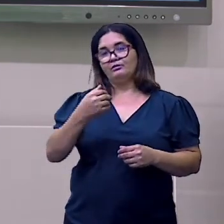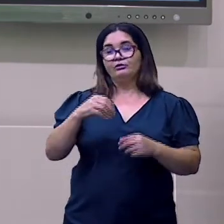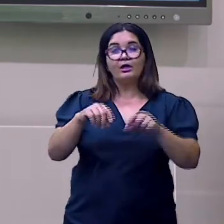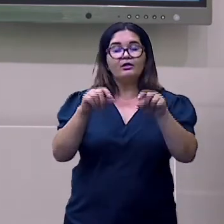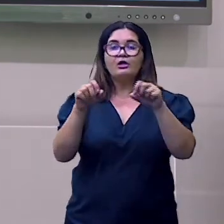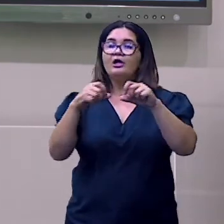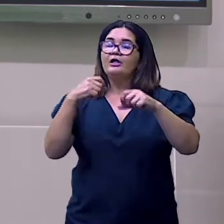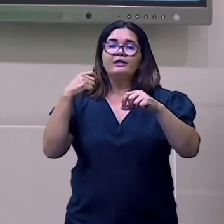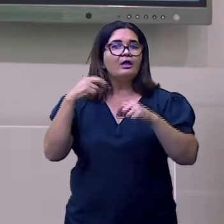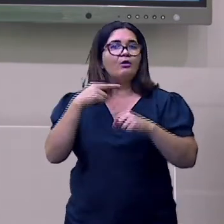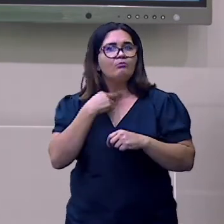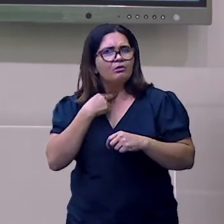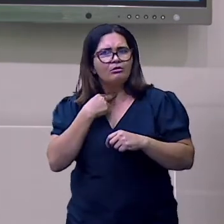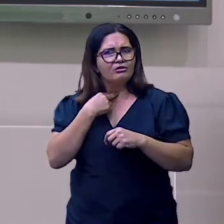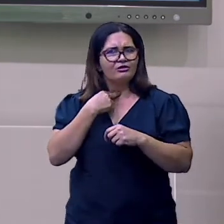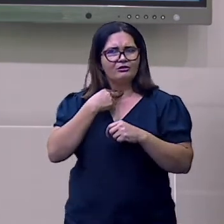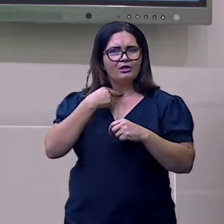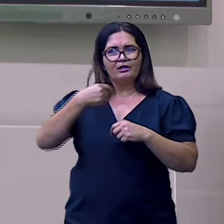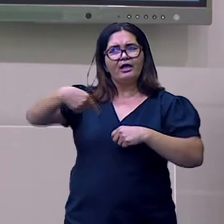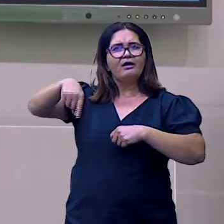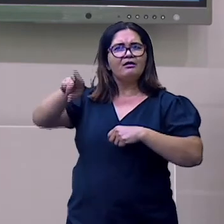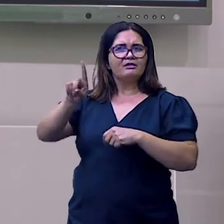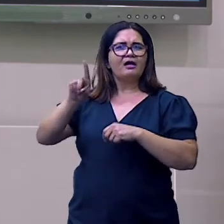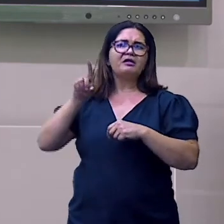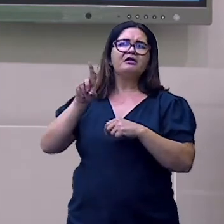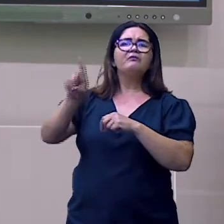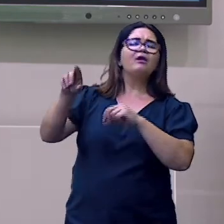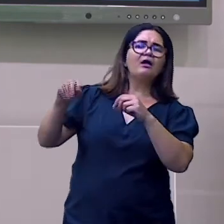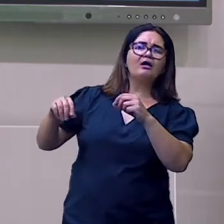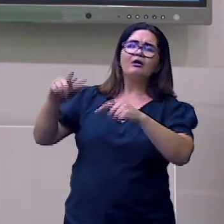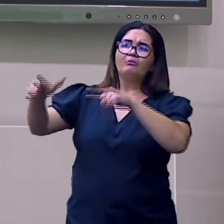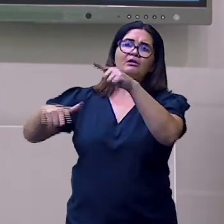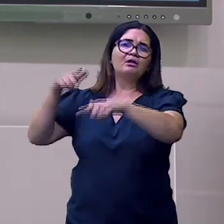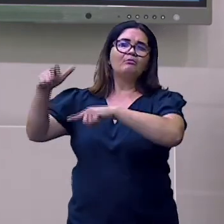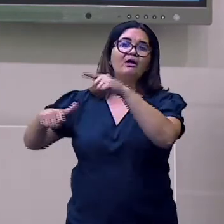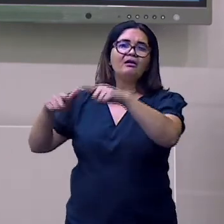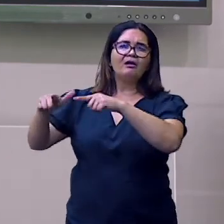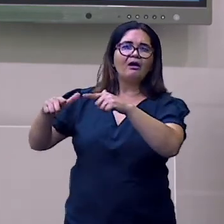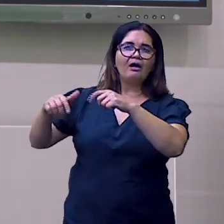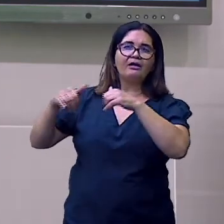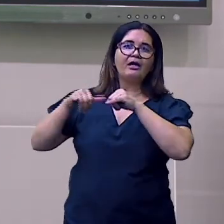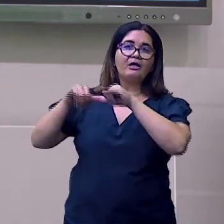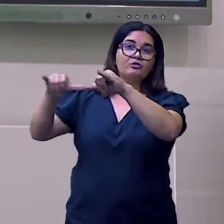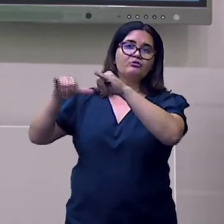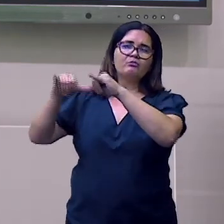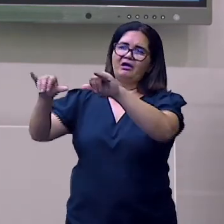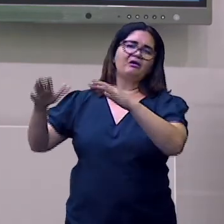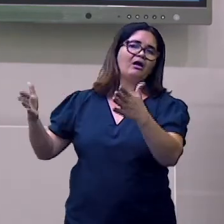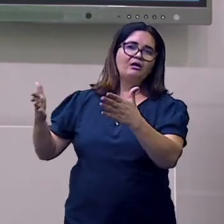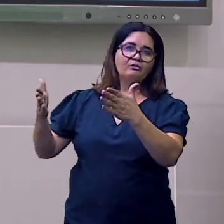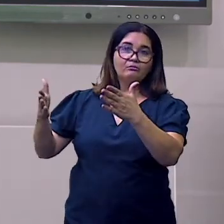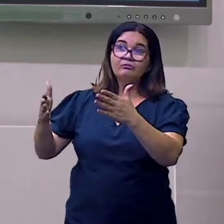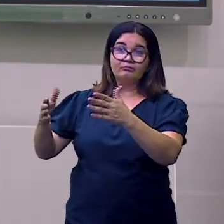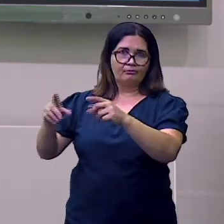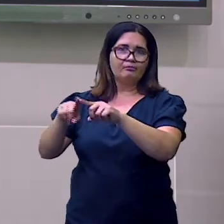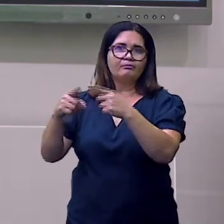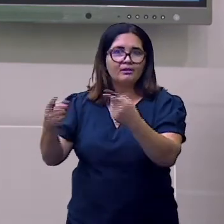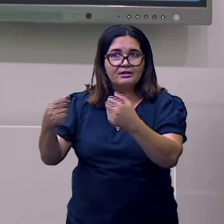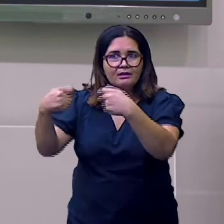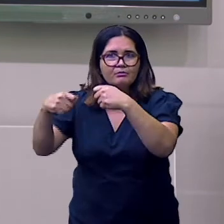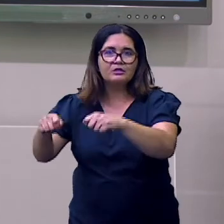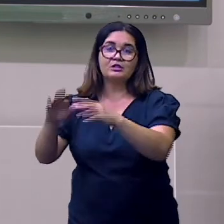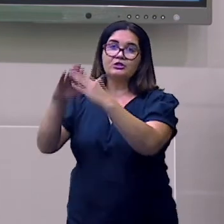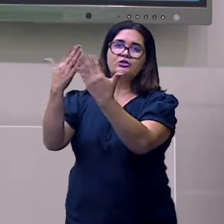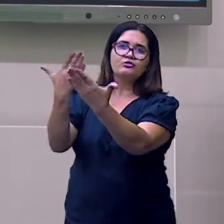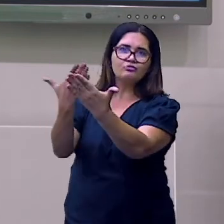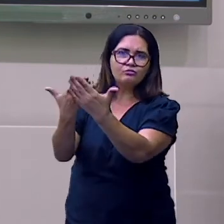sair de casa para ir trabalhar no mercadinho da Jaqueline até que ela complete